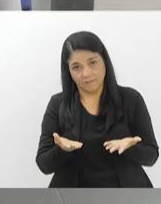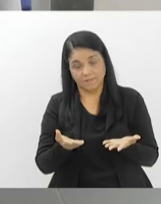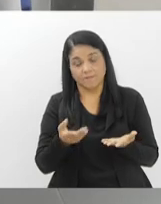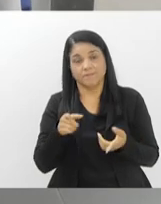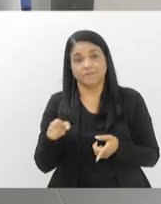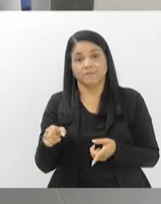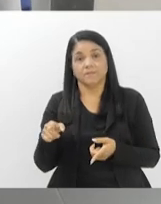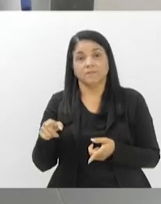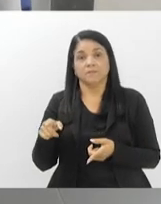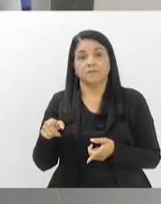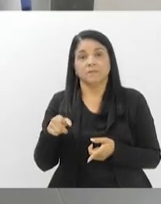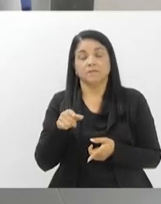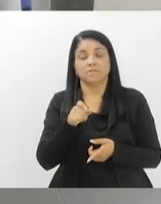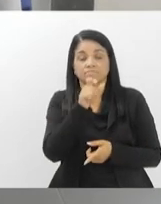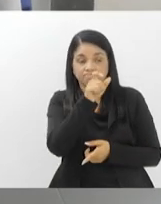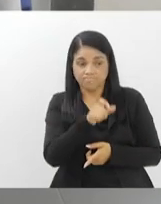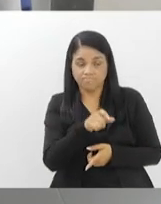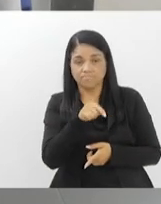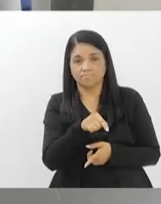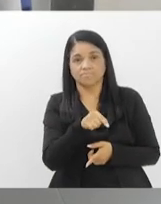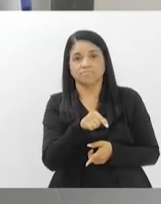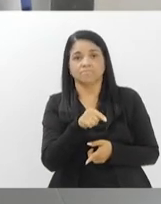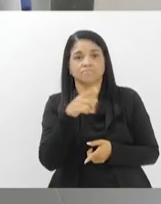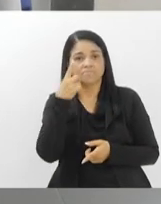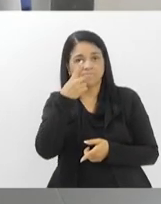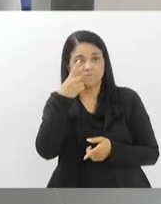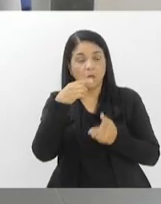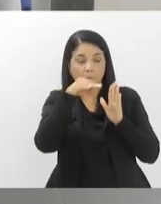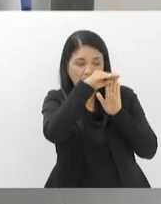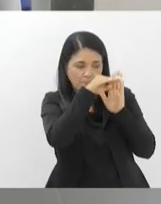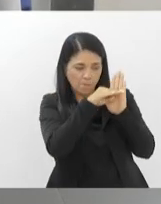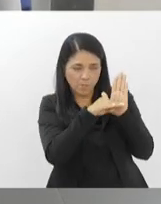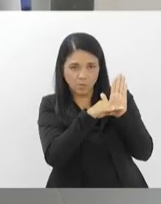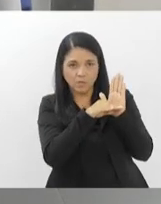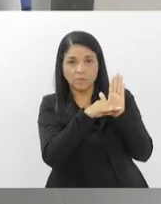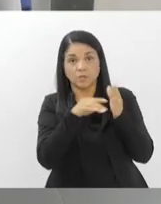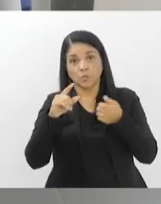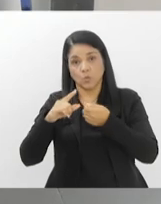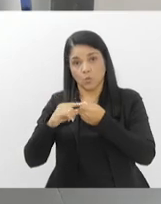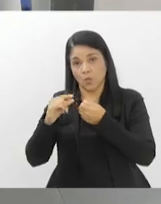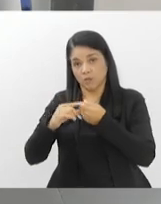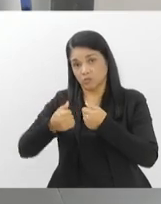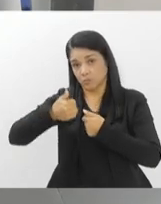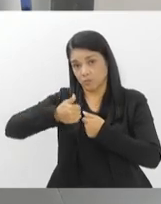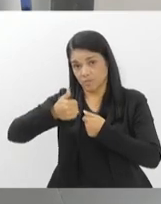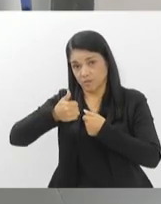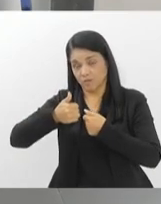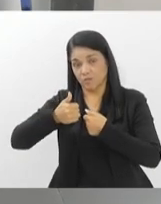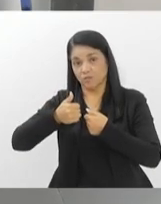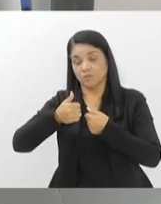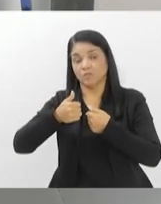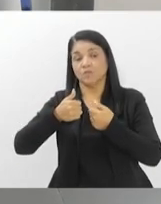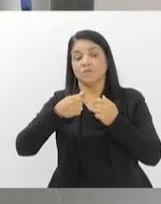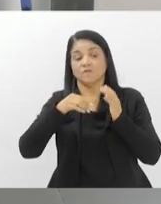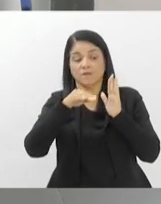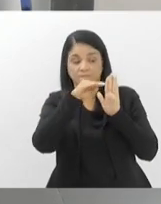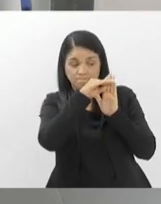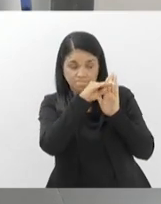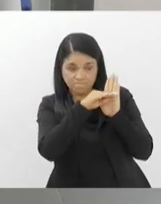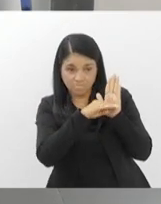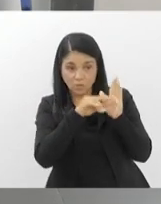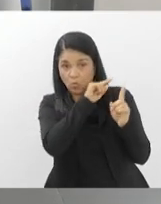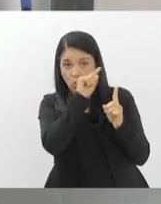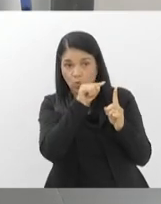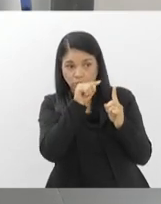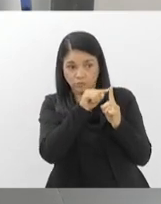vênia, Vossa Excelência, claro, dá um nome de programa, mas no artigo 1º é impositivo. Fica instituído o programa que tem por